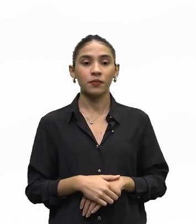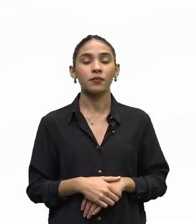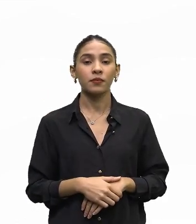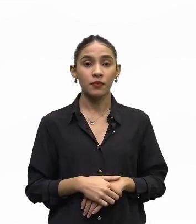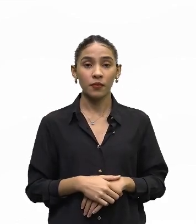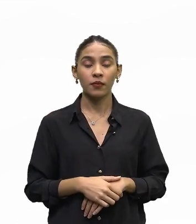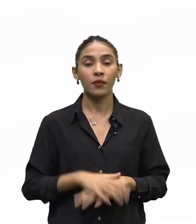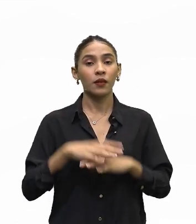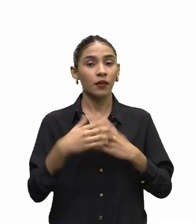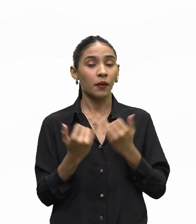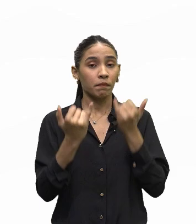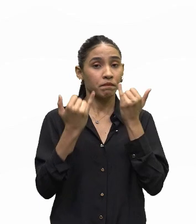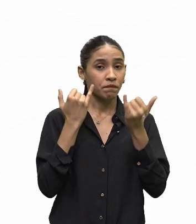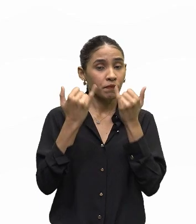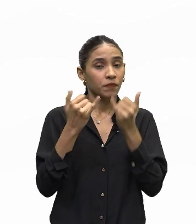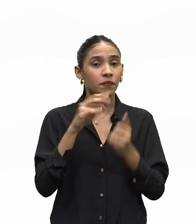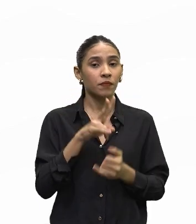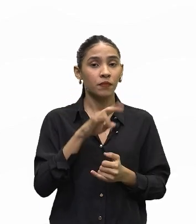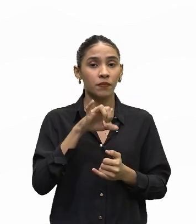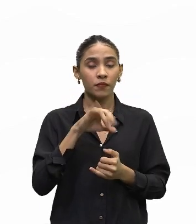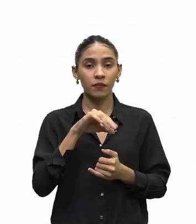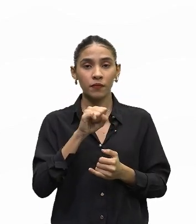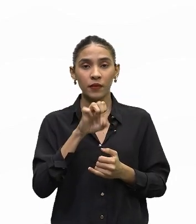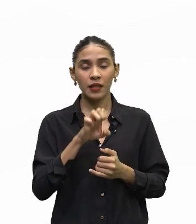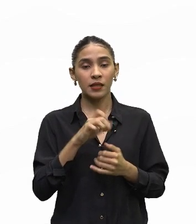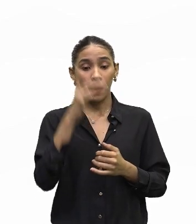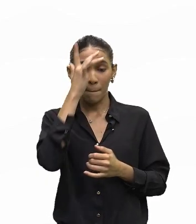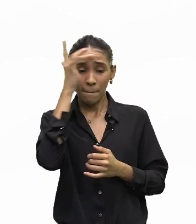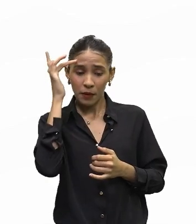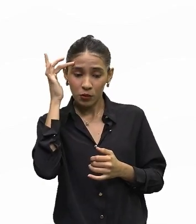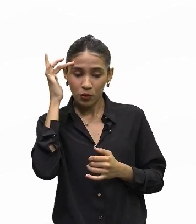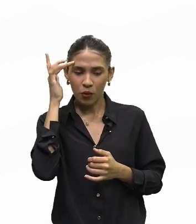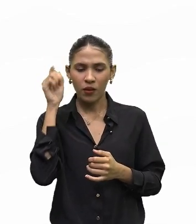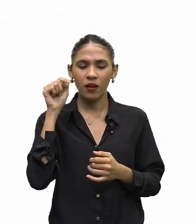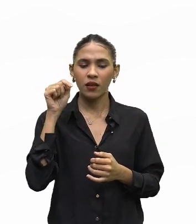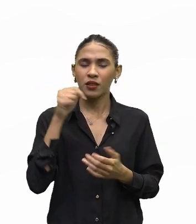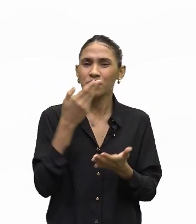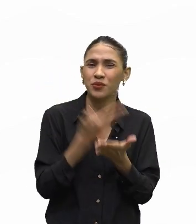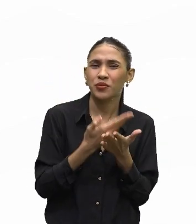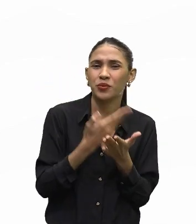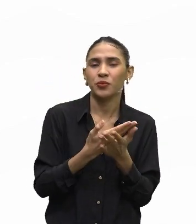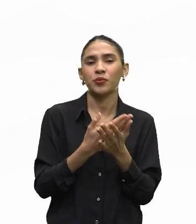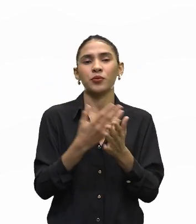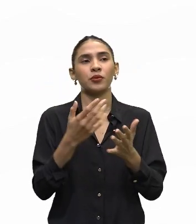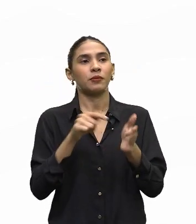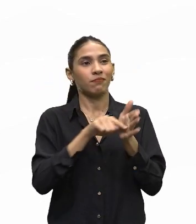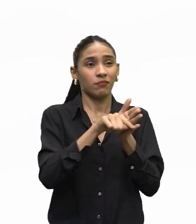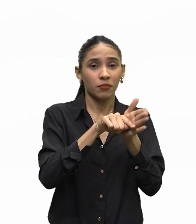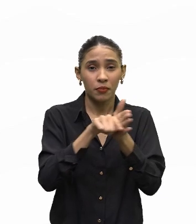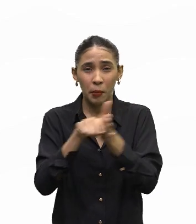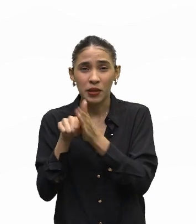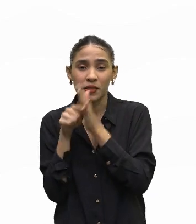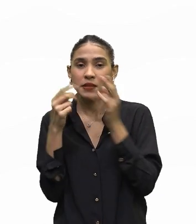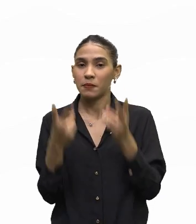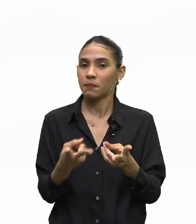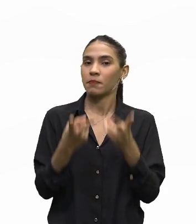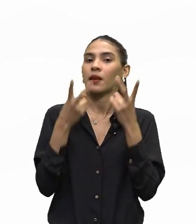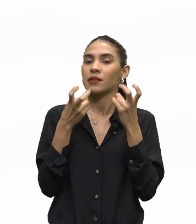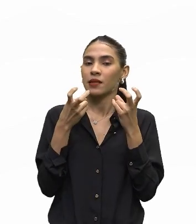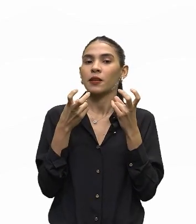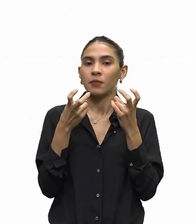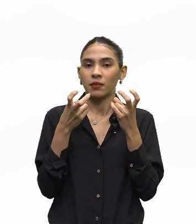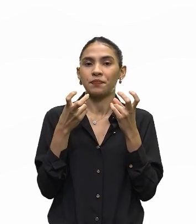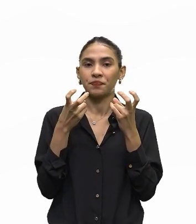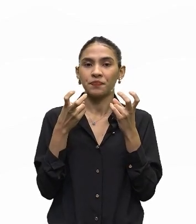Nesse viés da informação, a pessoa, por mais que ela estude, por mais que ela pesquise e veja que aquele